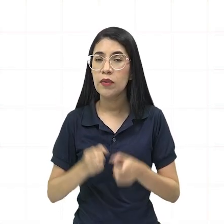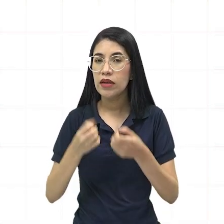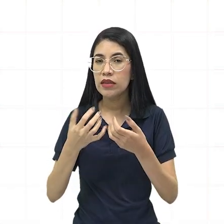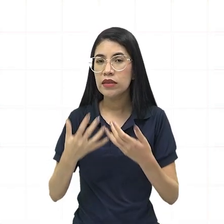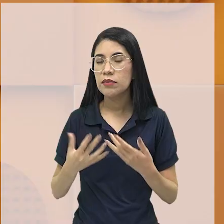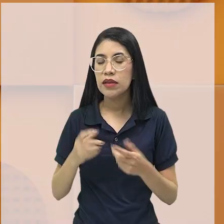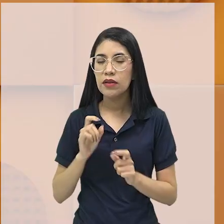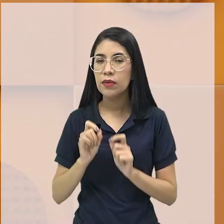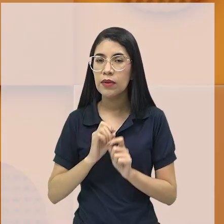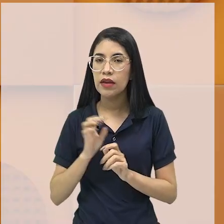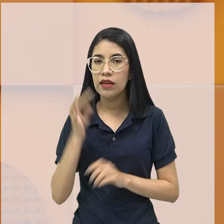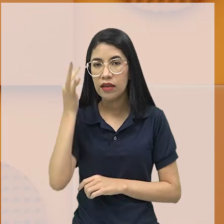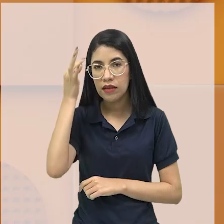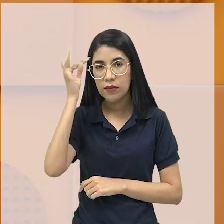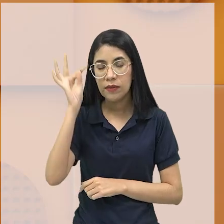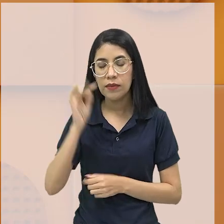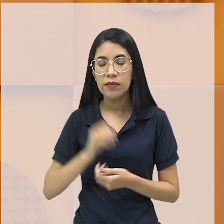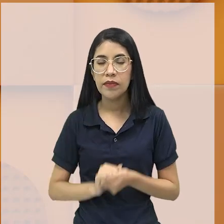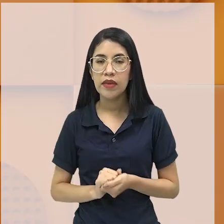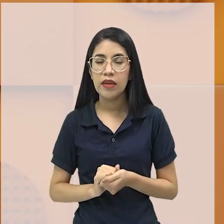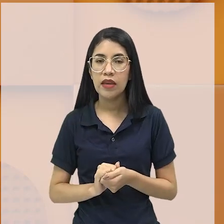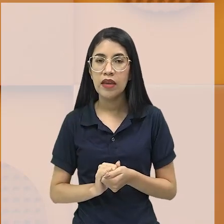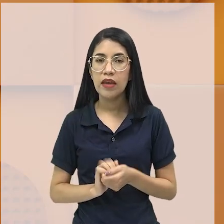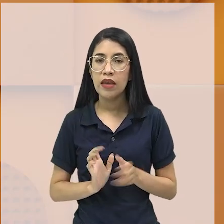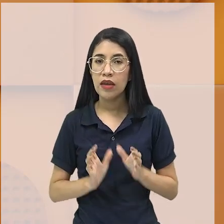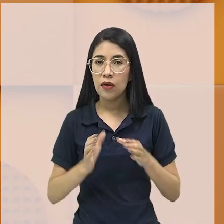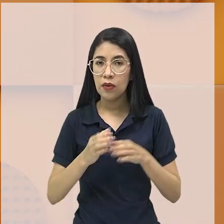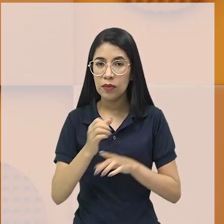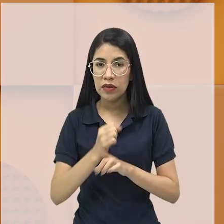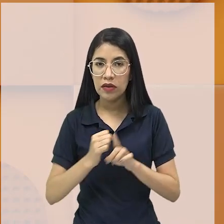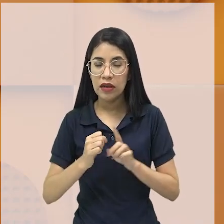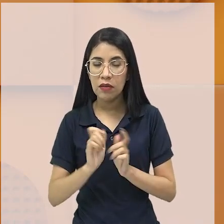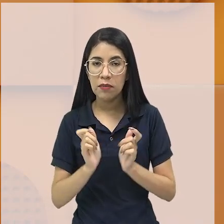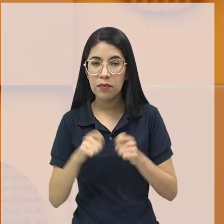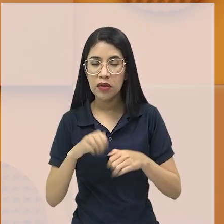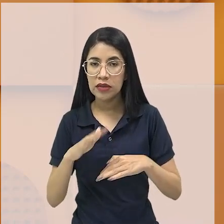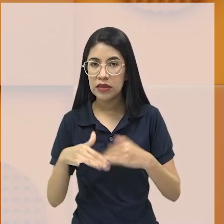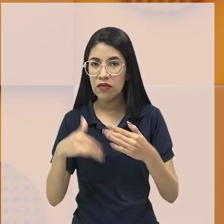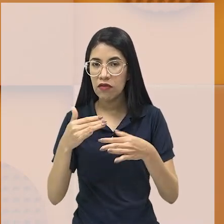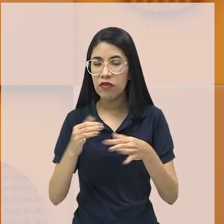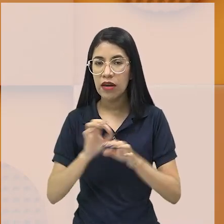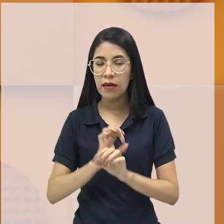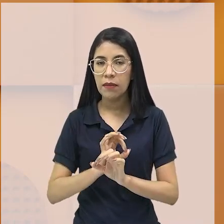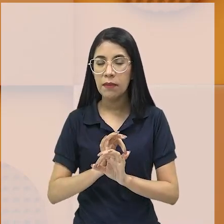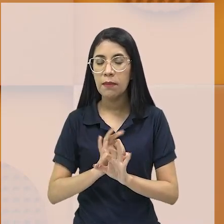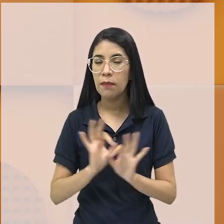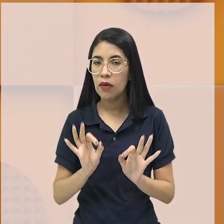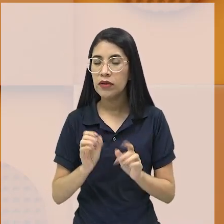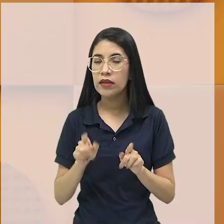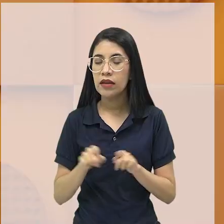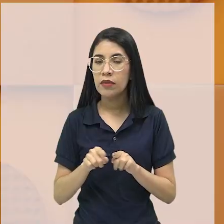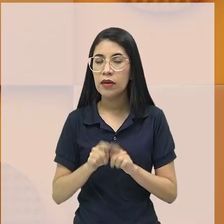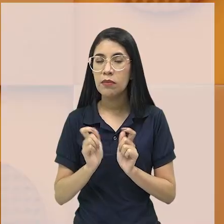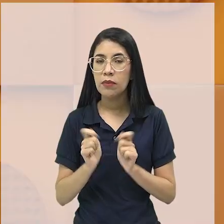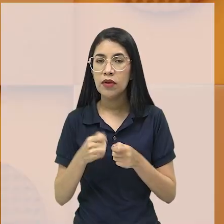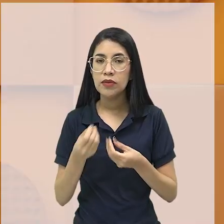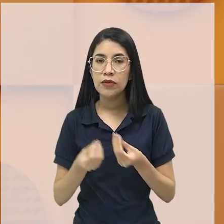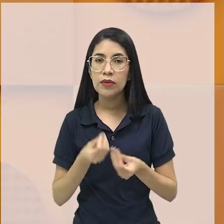afirmar que para que uma sociedade se desenvolva, né, em sua plenitude, ele poderia juntar,